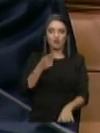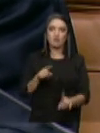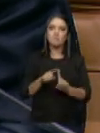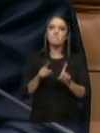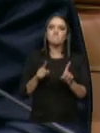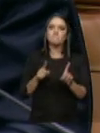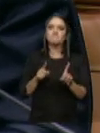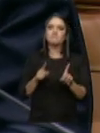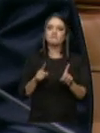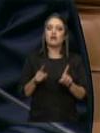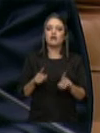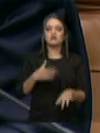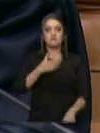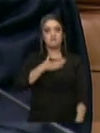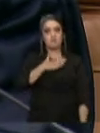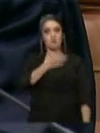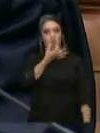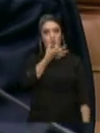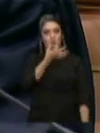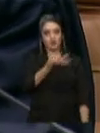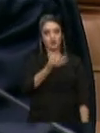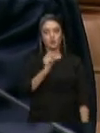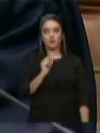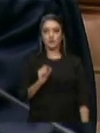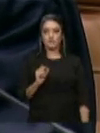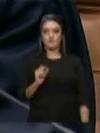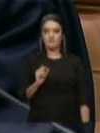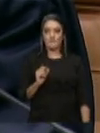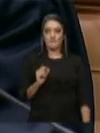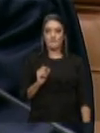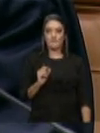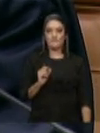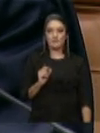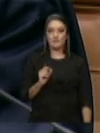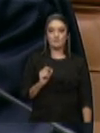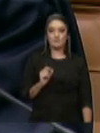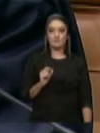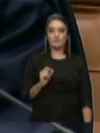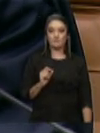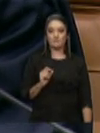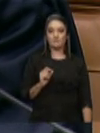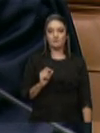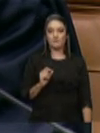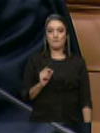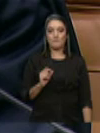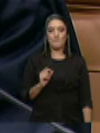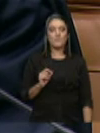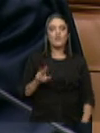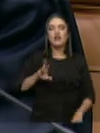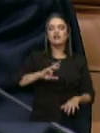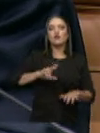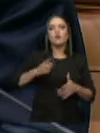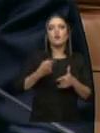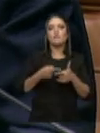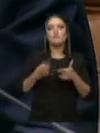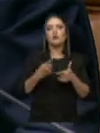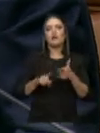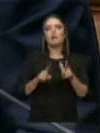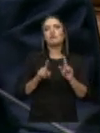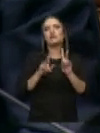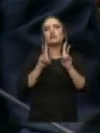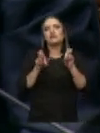registrar que, na minha visão, nós não estamos lidando com um problema sequer de relativização da coisa julgada.